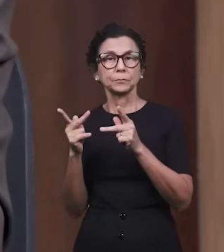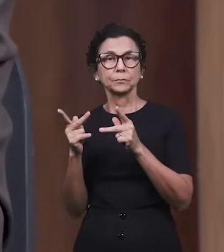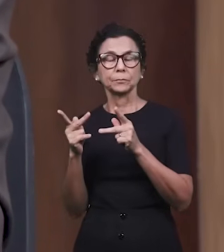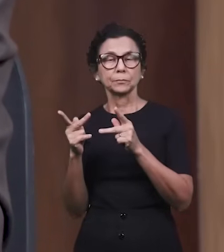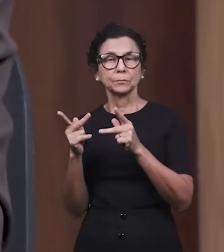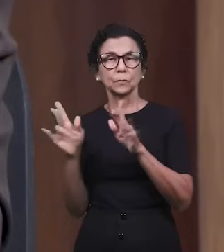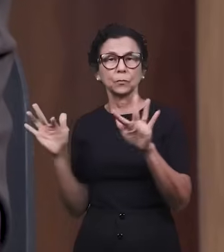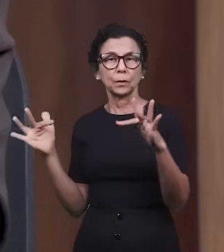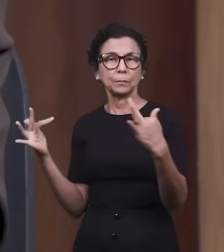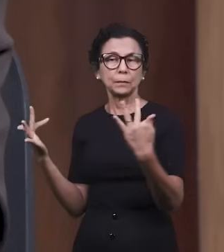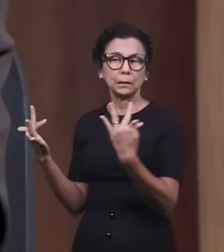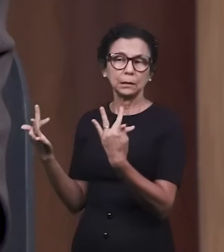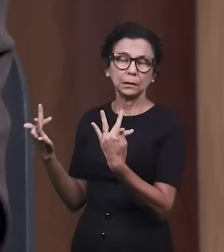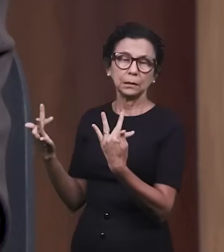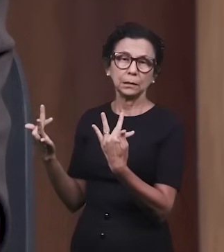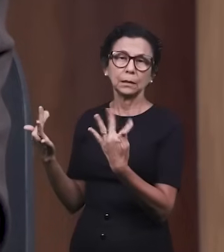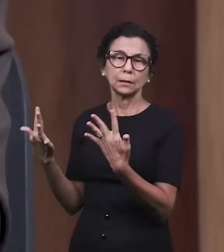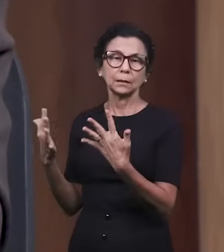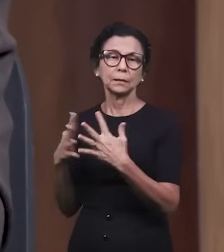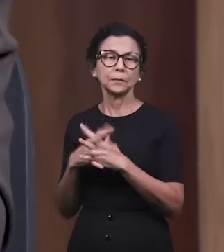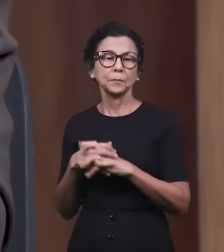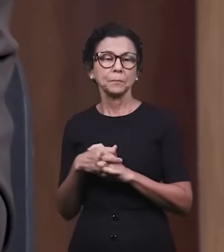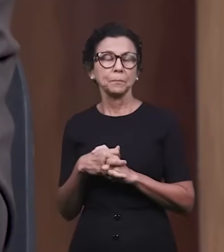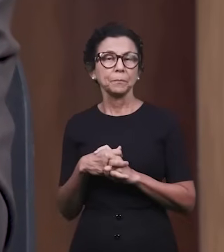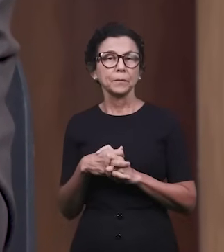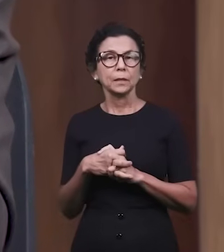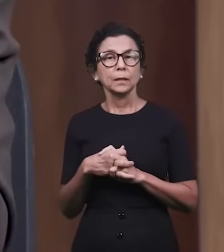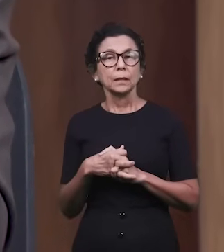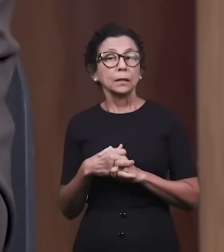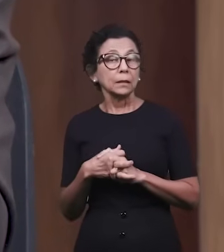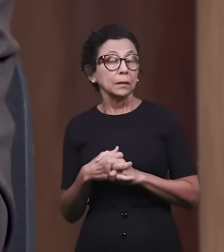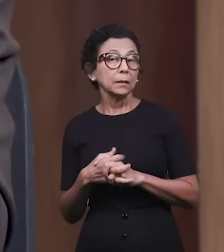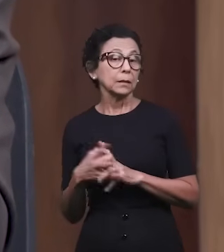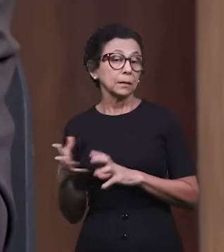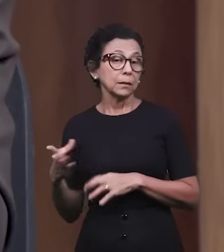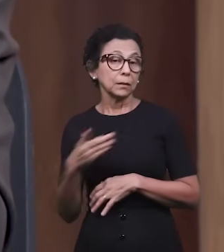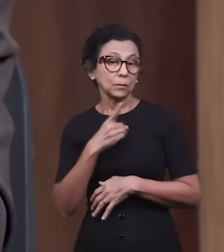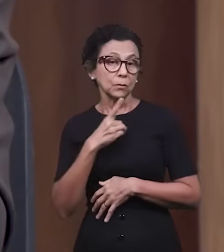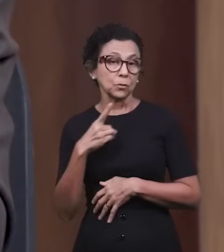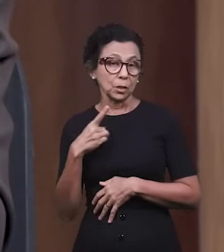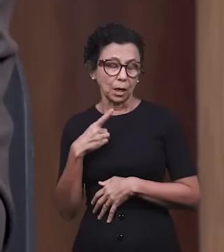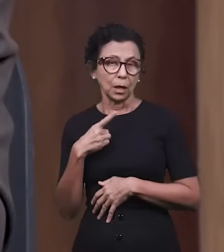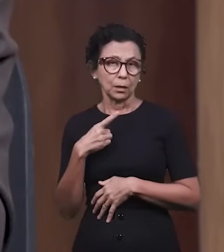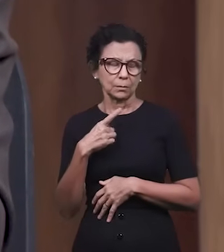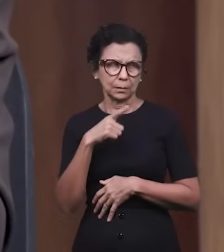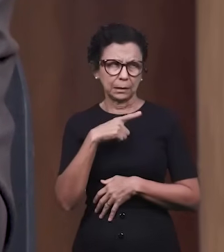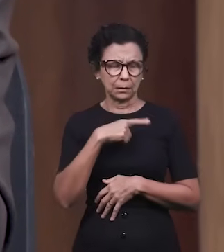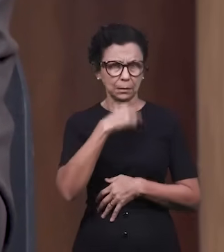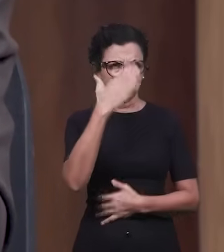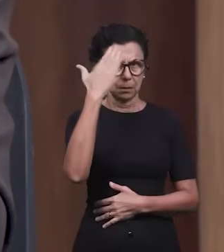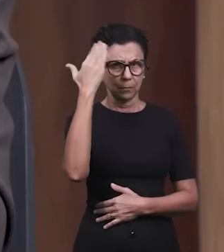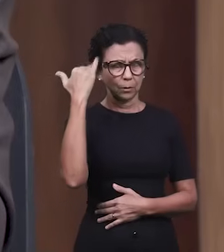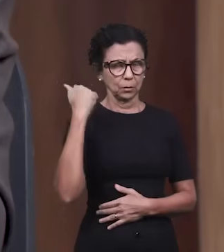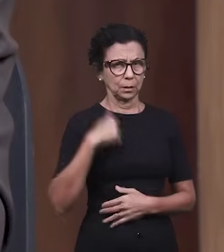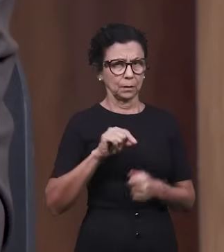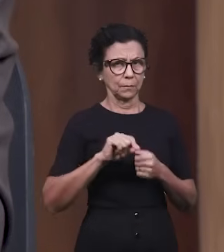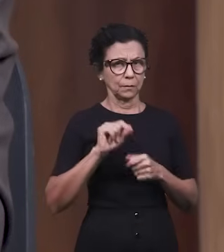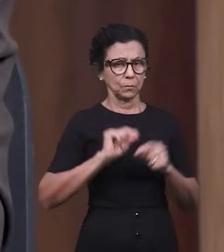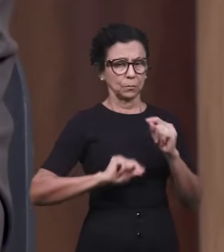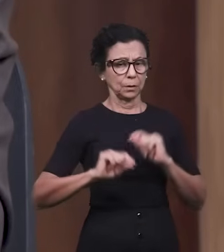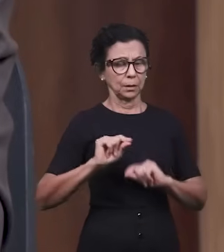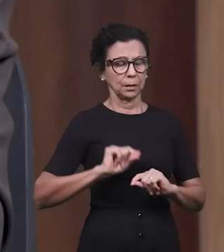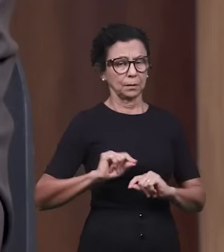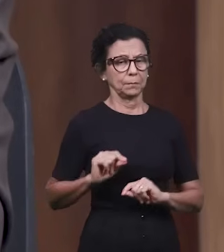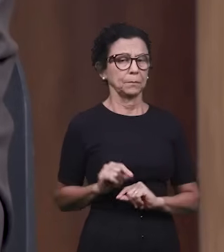um lar, uma visita a uma família. Então ele normalmente, quando ele é sábio, o que ele faz?